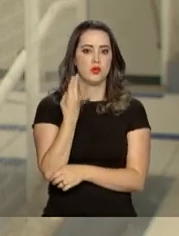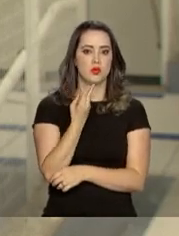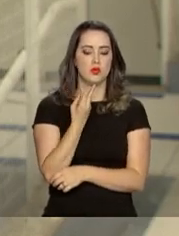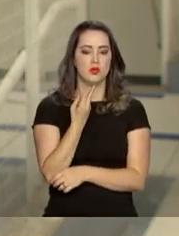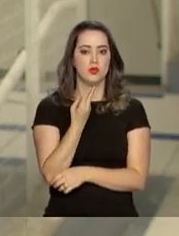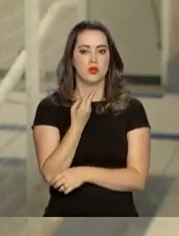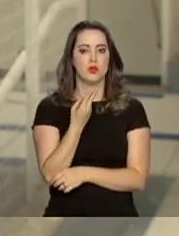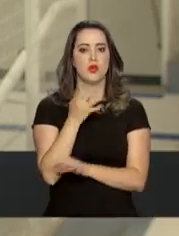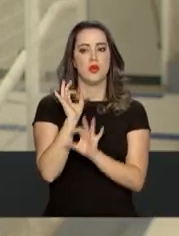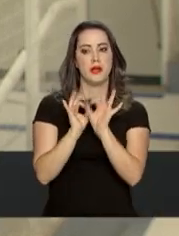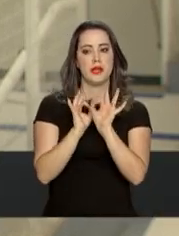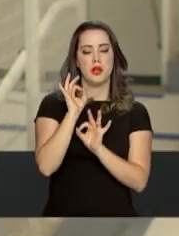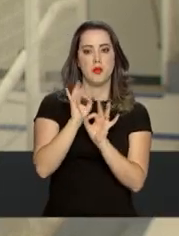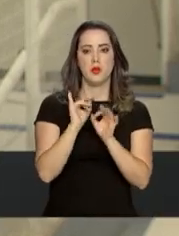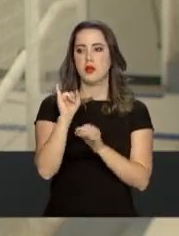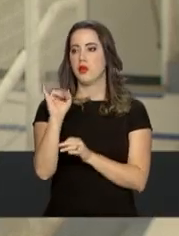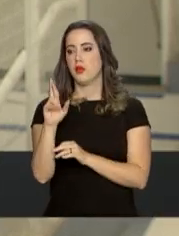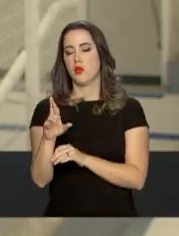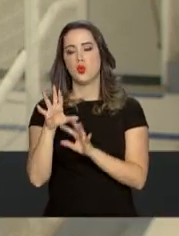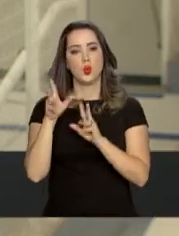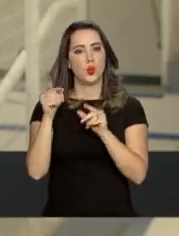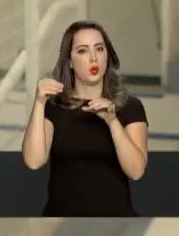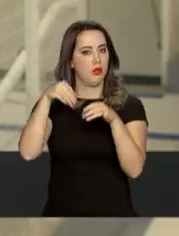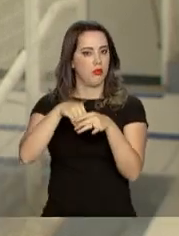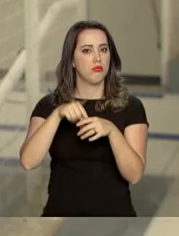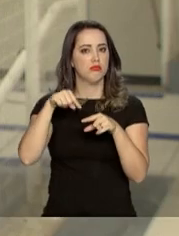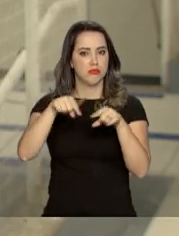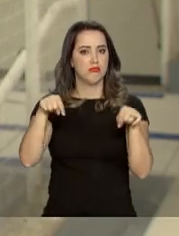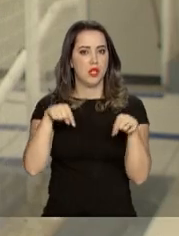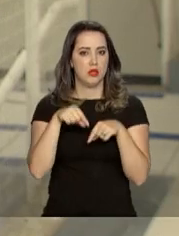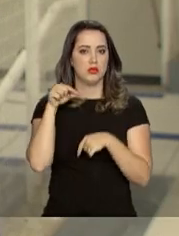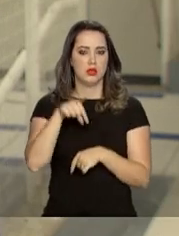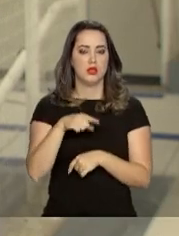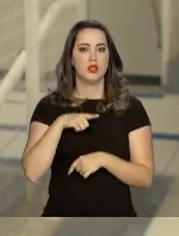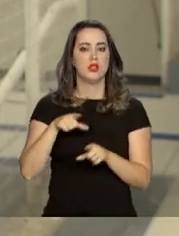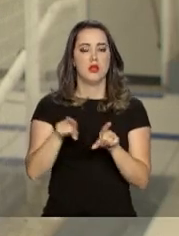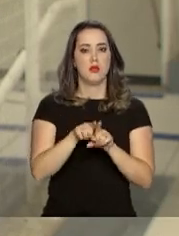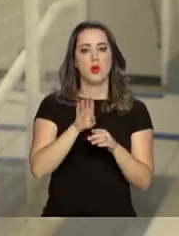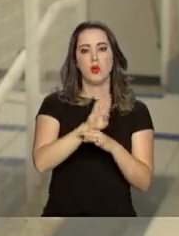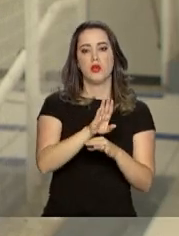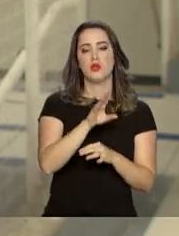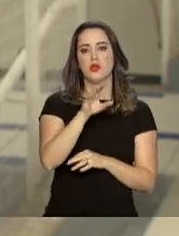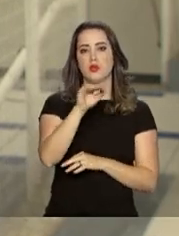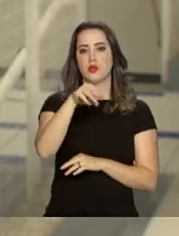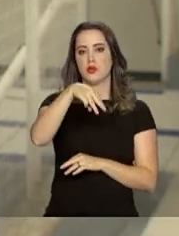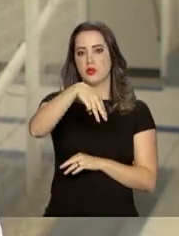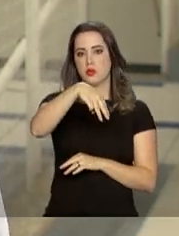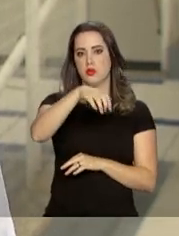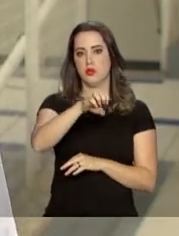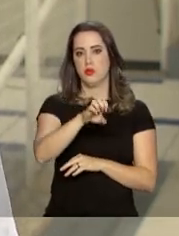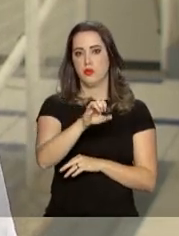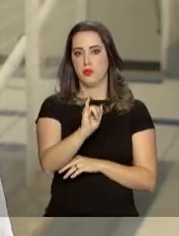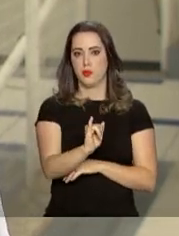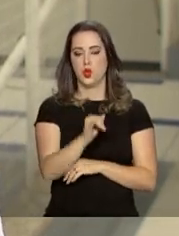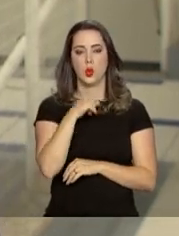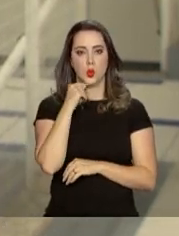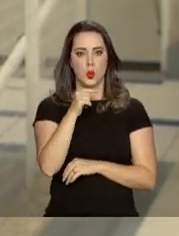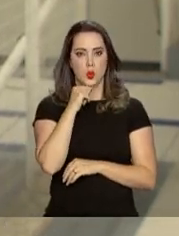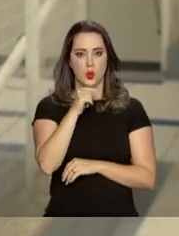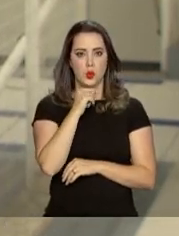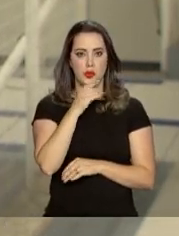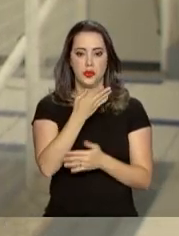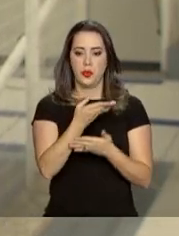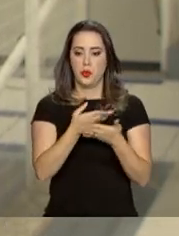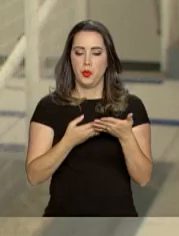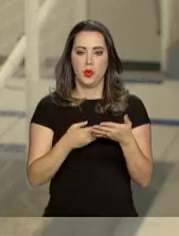é elaborar a declaração transmiti nós também atendemos o pessoal do meio que o microempreendedor individual para dúvidas e emissão de